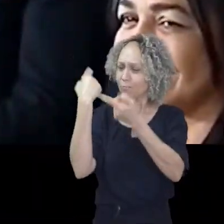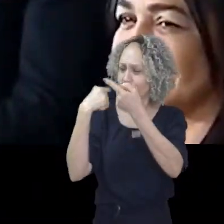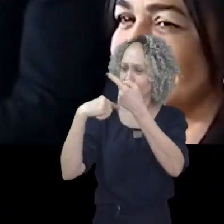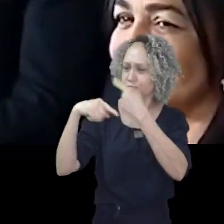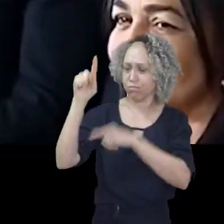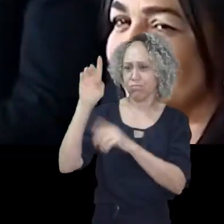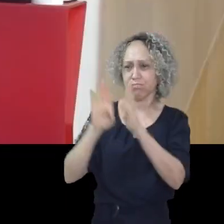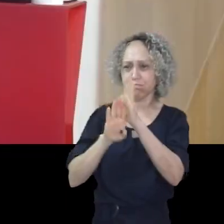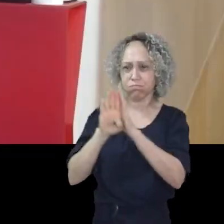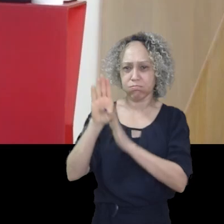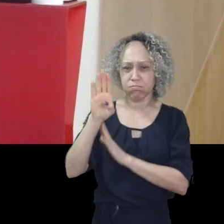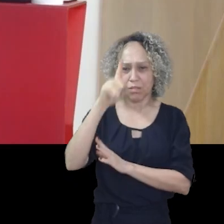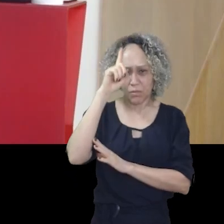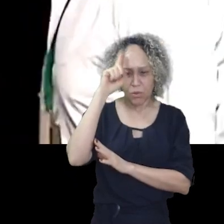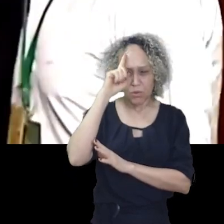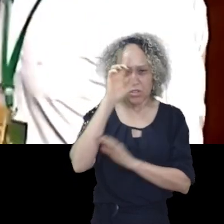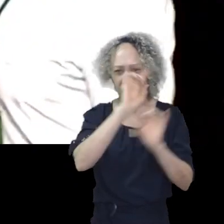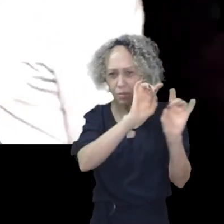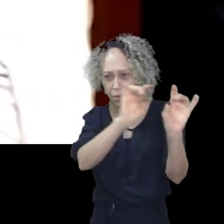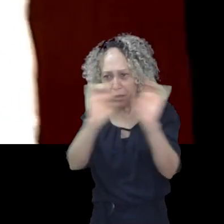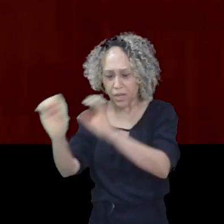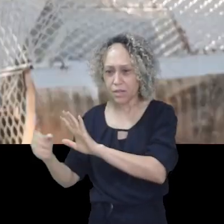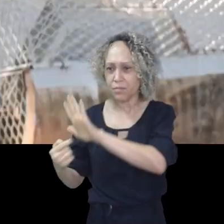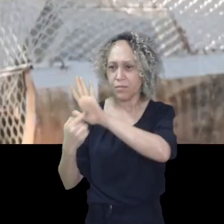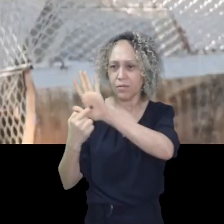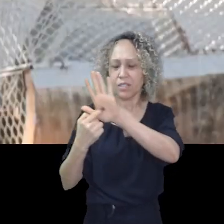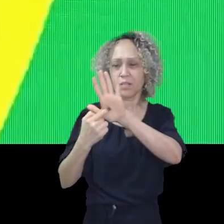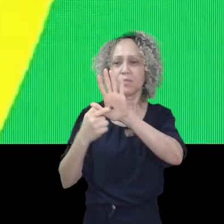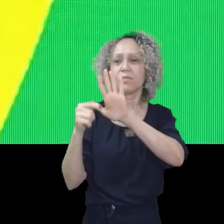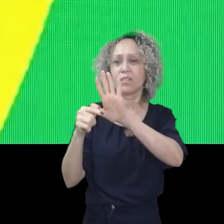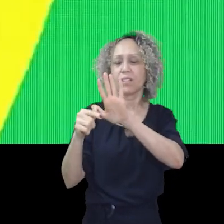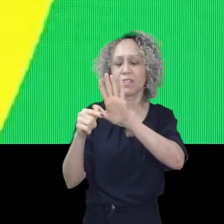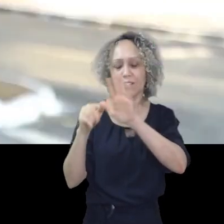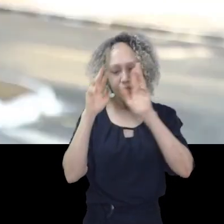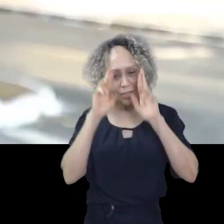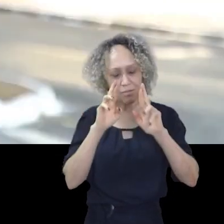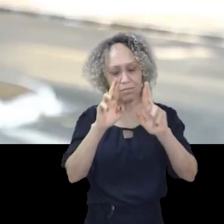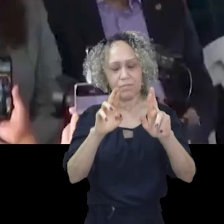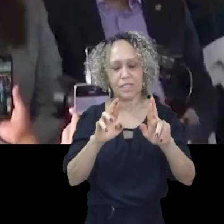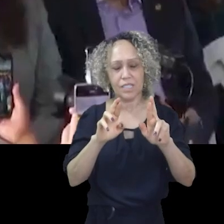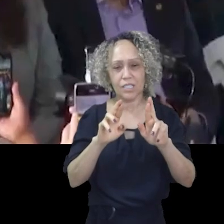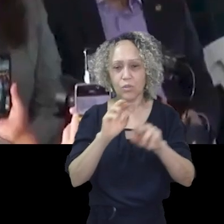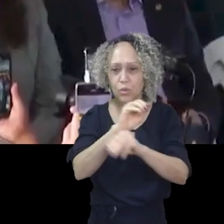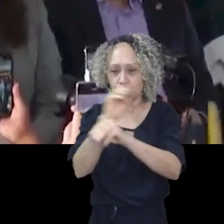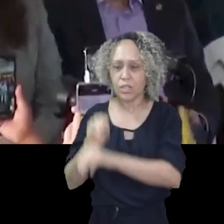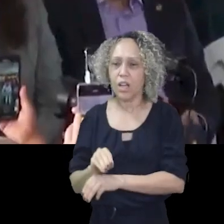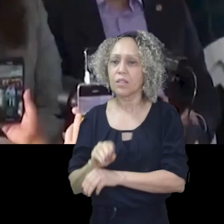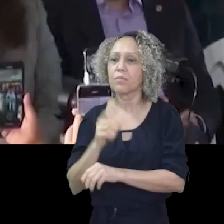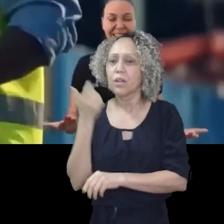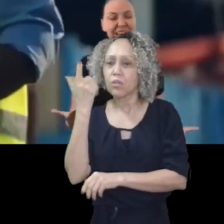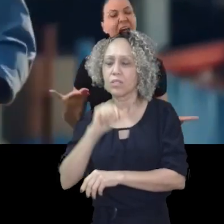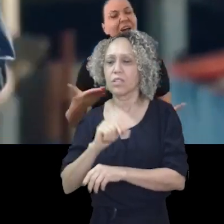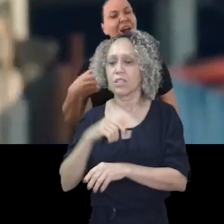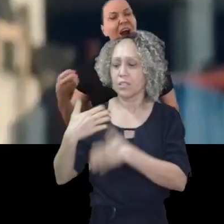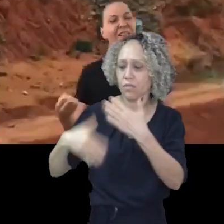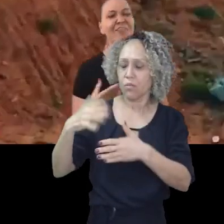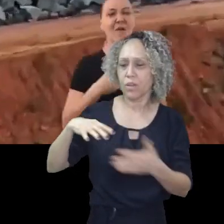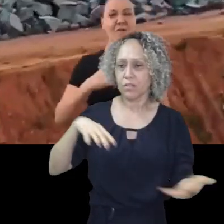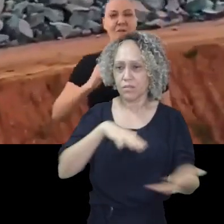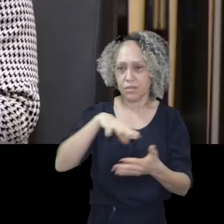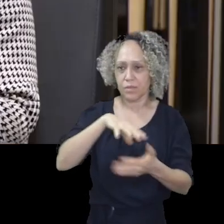reconstrução. Dia após dia, mostramos um país que planta respeito e cuidado para acolher